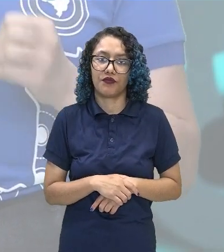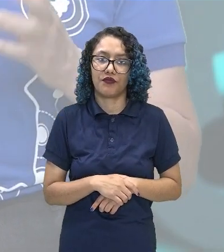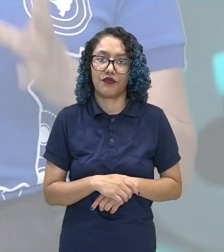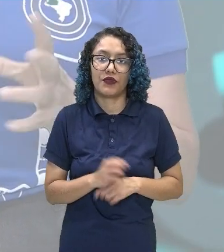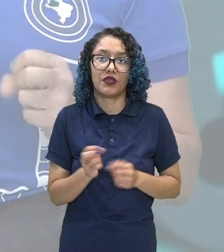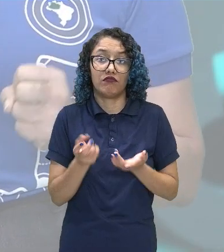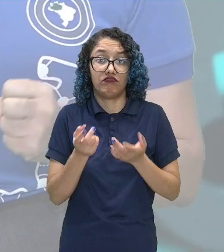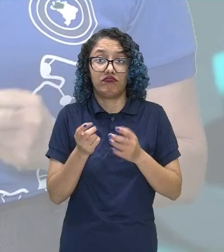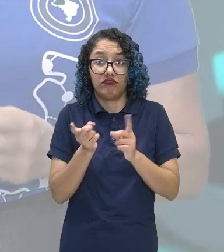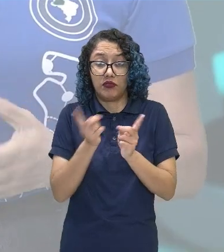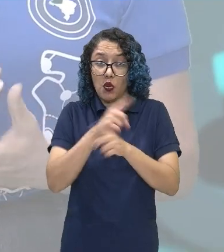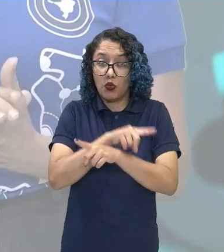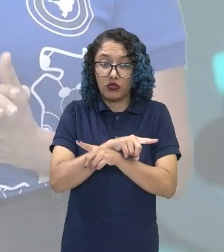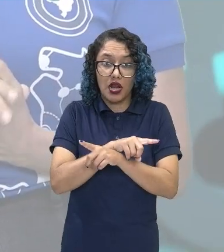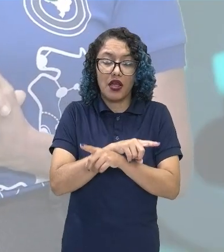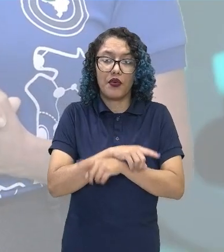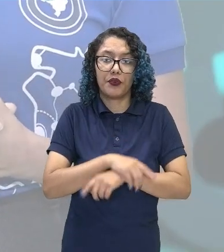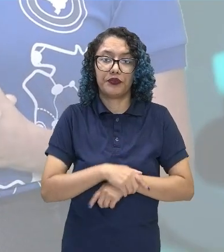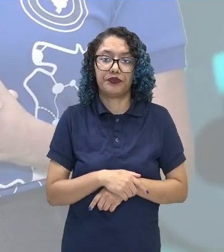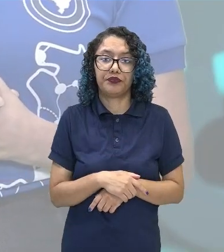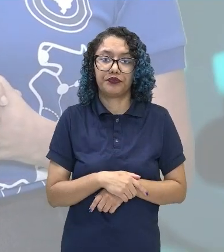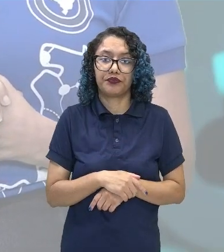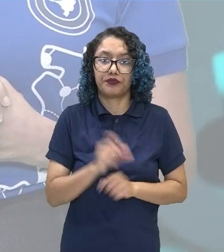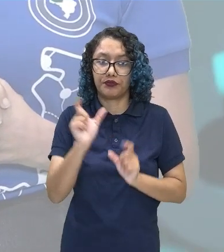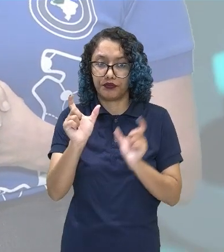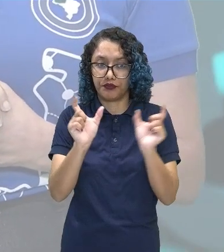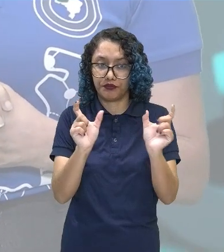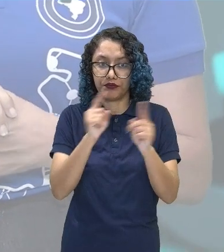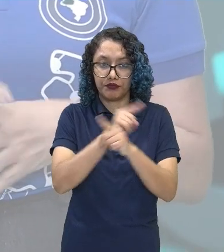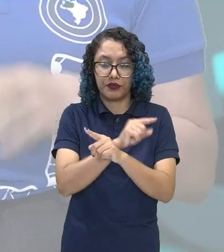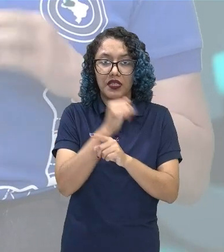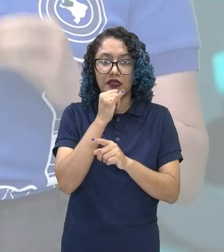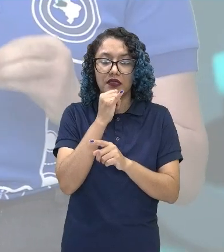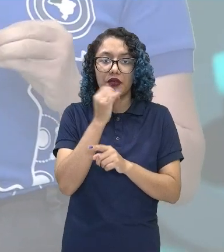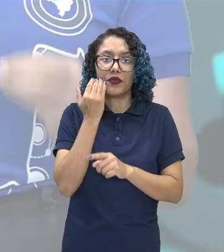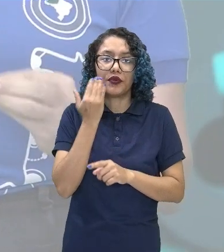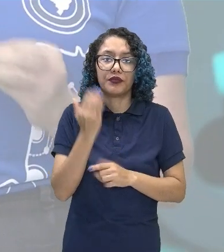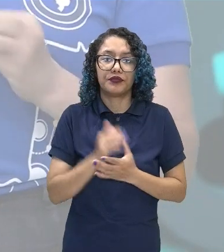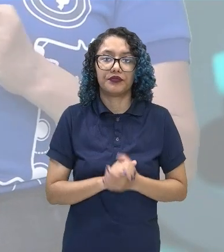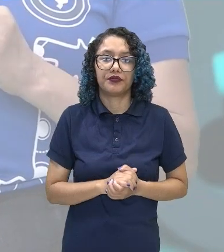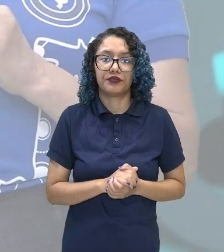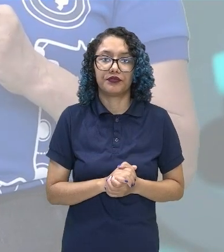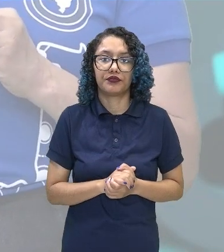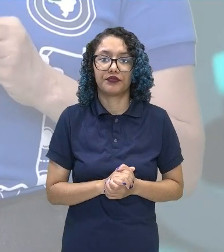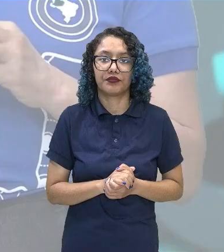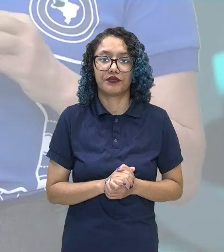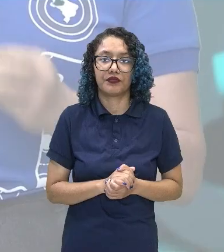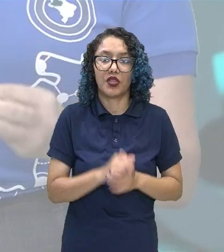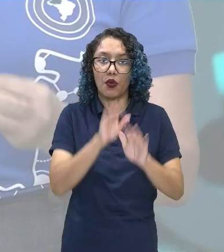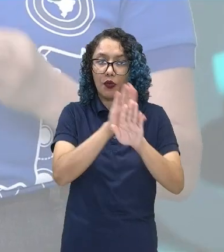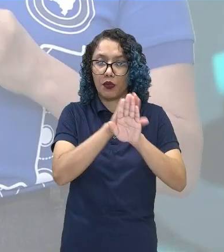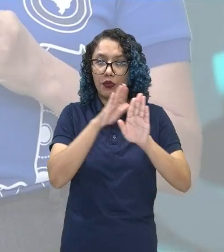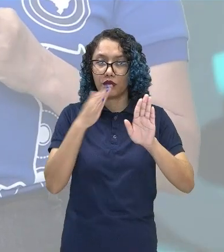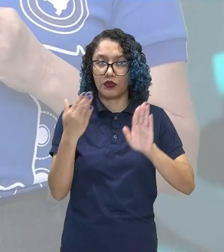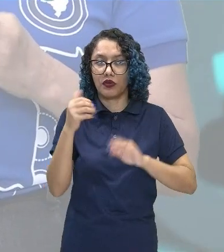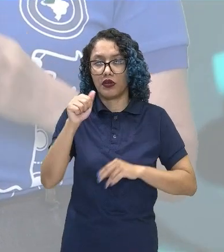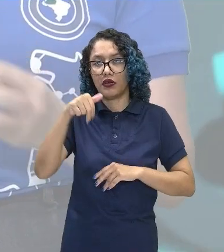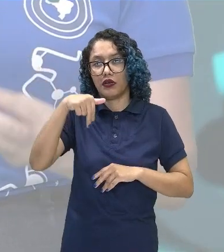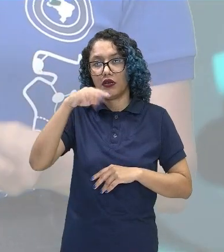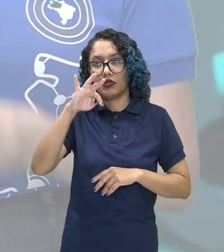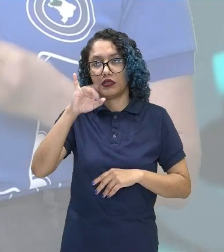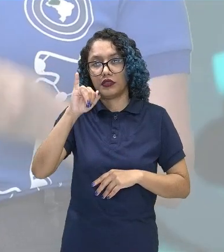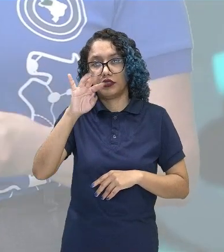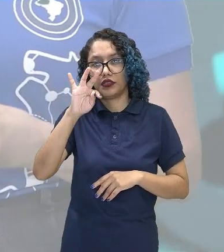contrastam entre si. Então, vamos para o exemplo. Quando falar em antítese, né, é